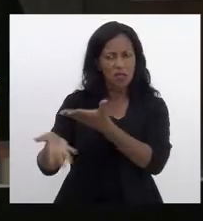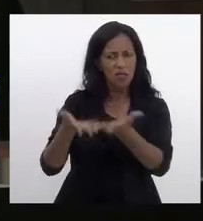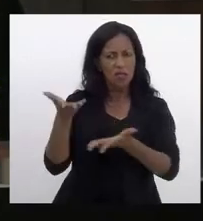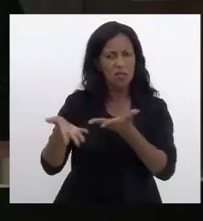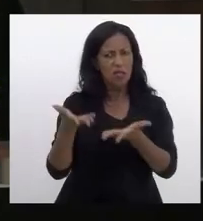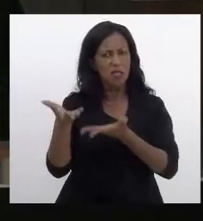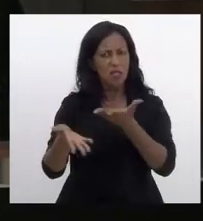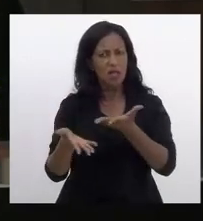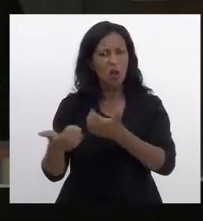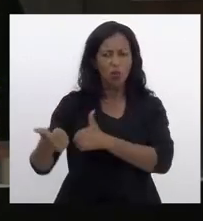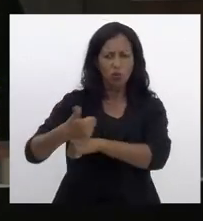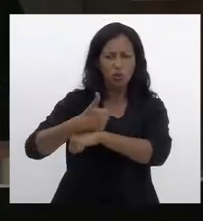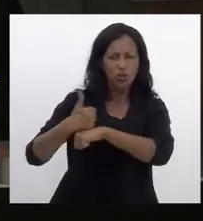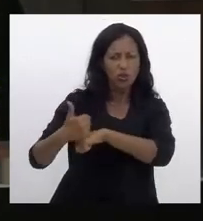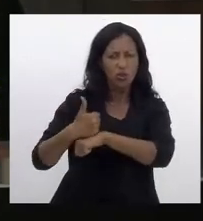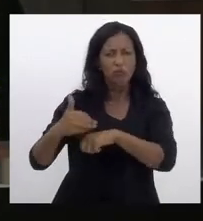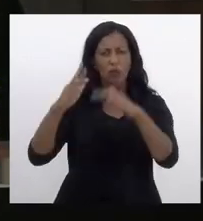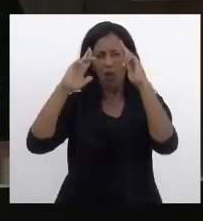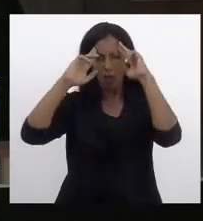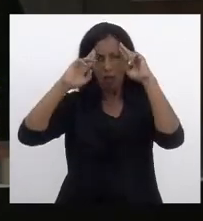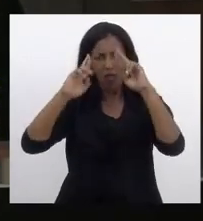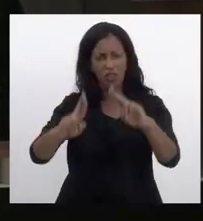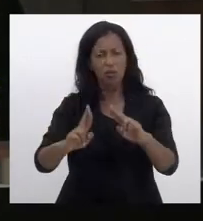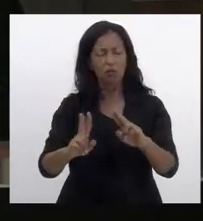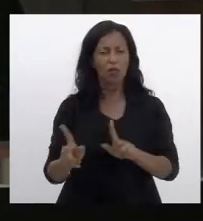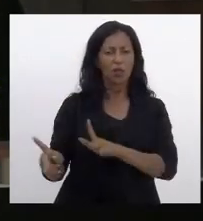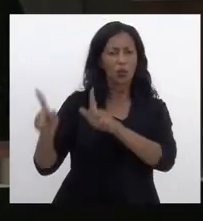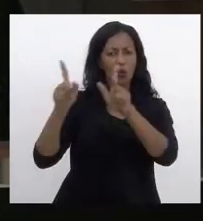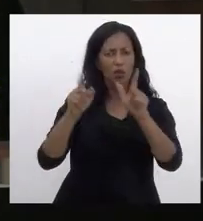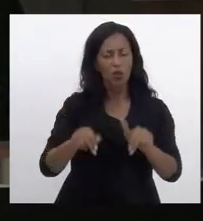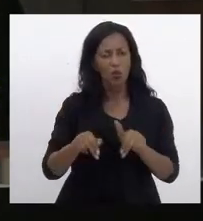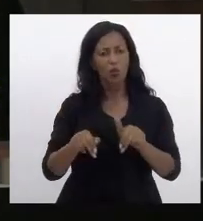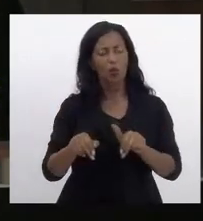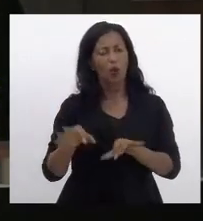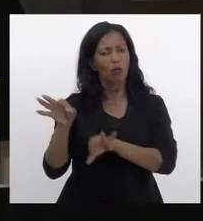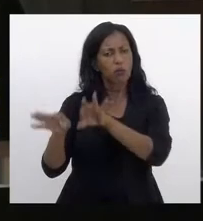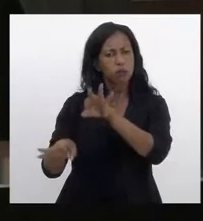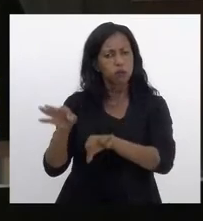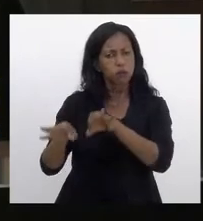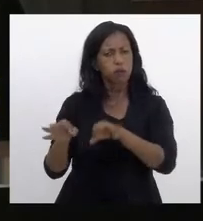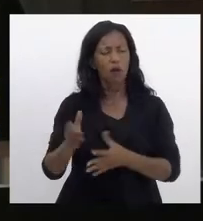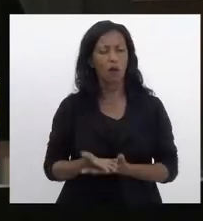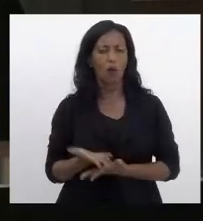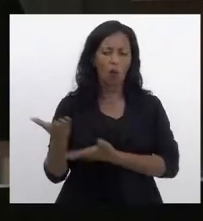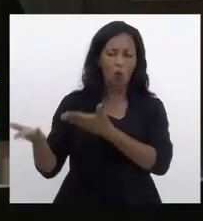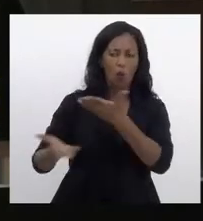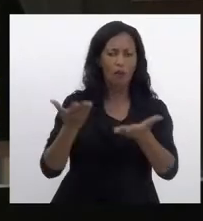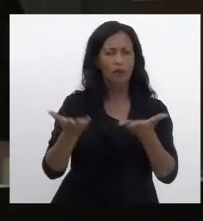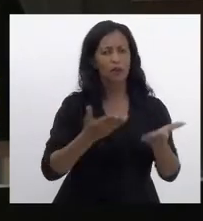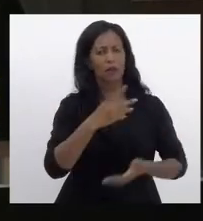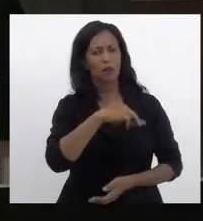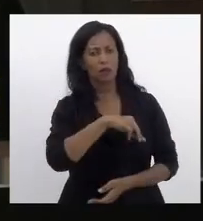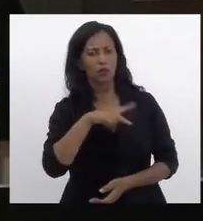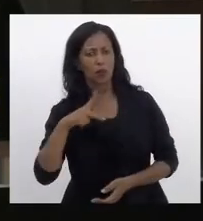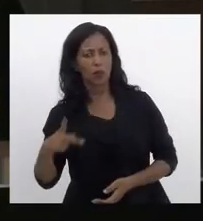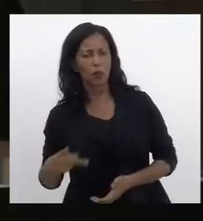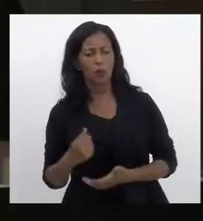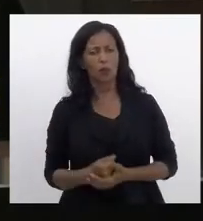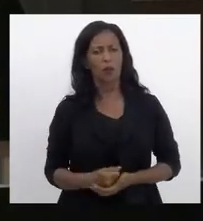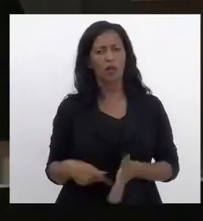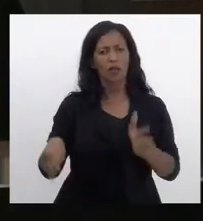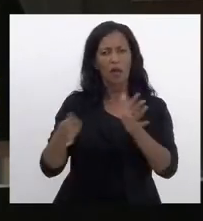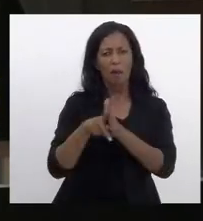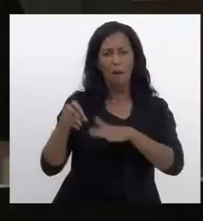com a mesma dignidade e respeito com que é tratado o Poder Judiciário, com que é tratado o Ministério Público, que aprova